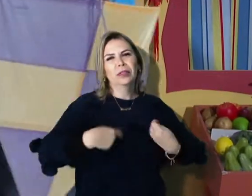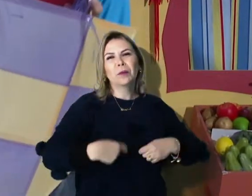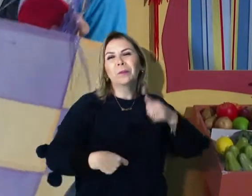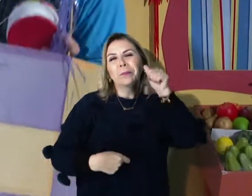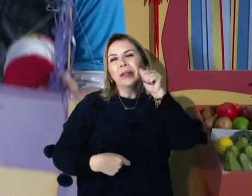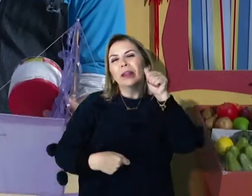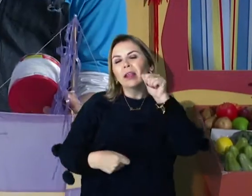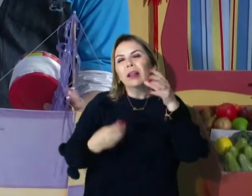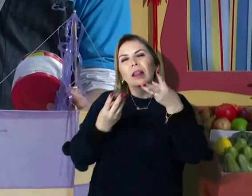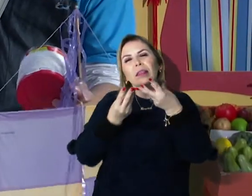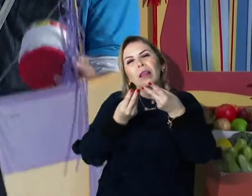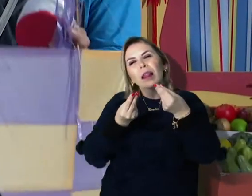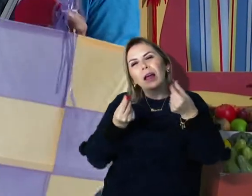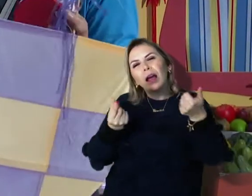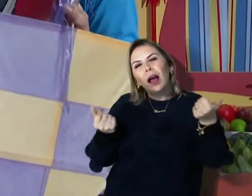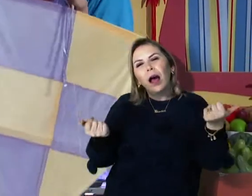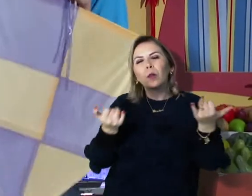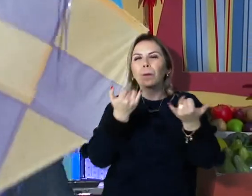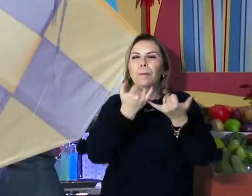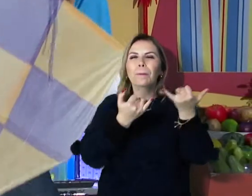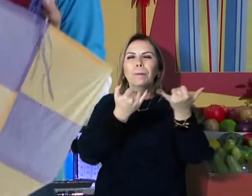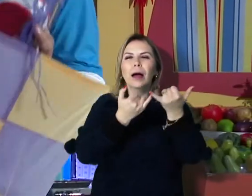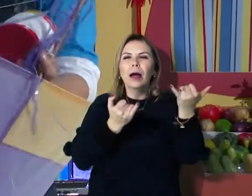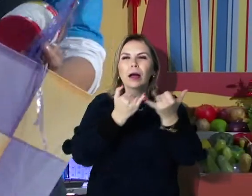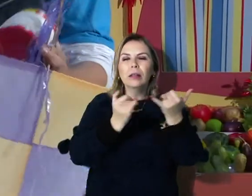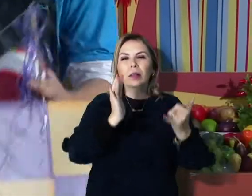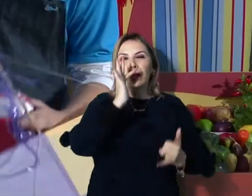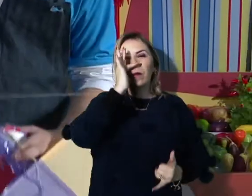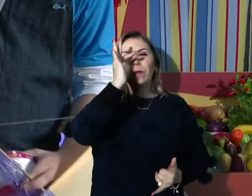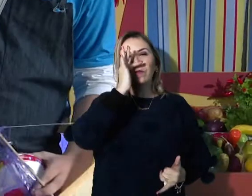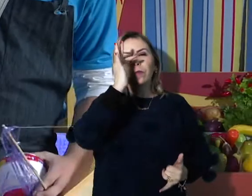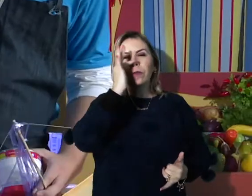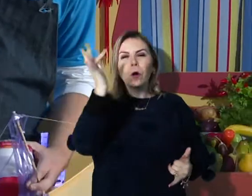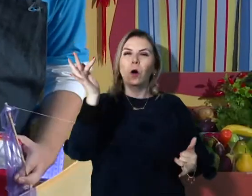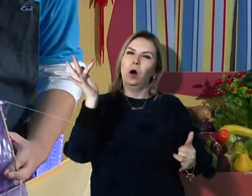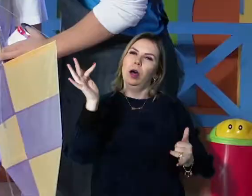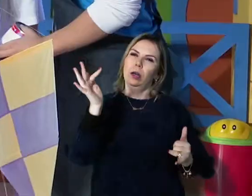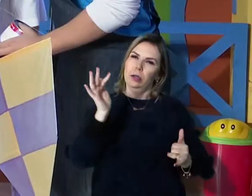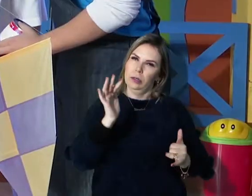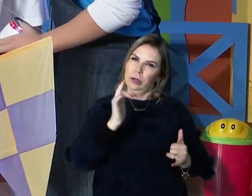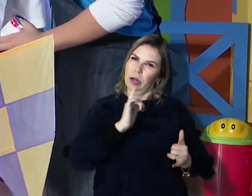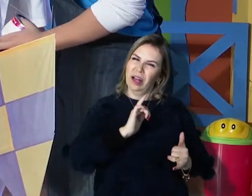são delicadas. Delicadas igual uma flor.